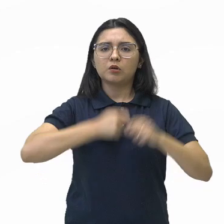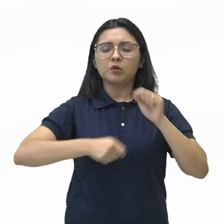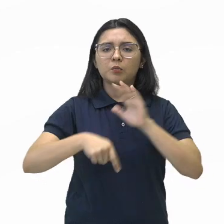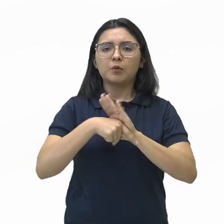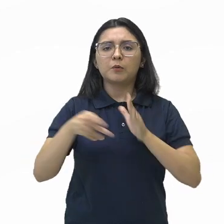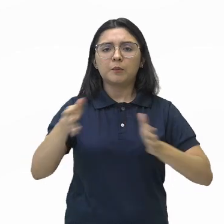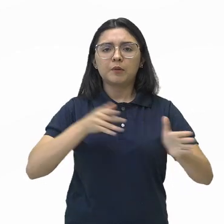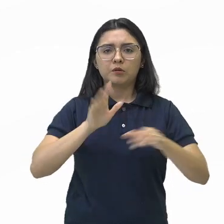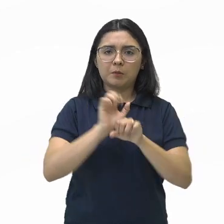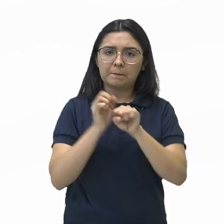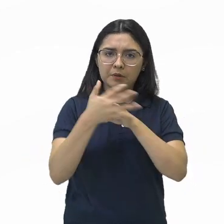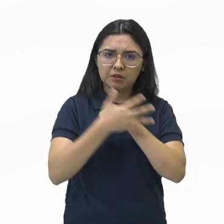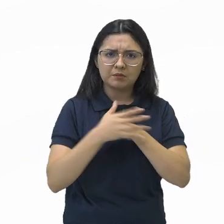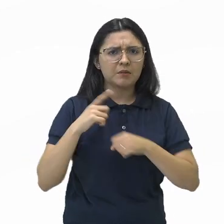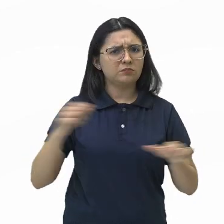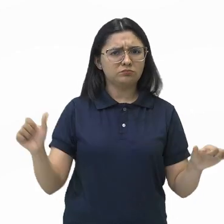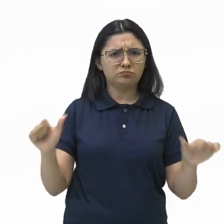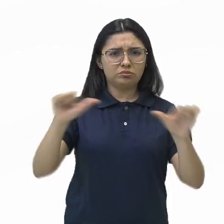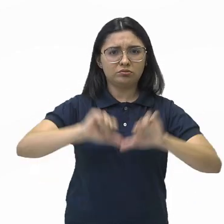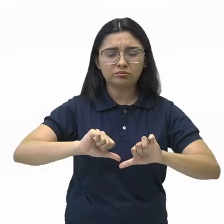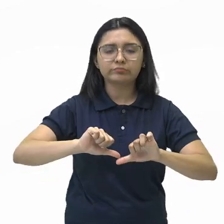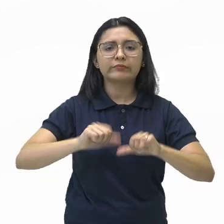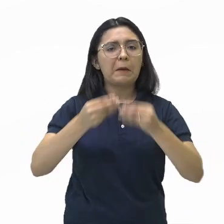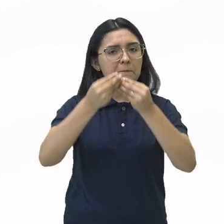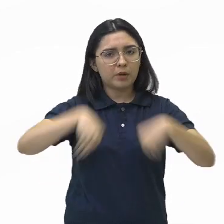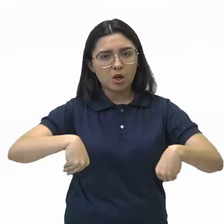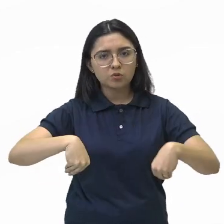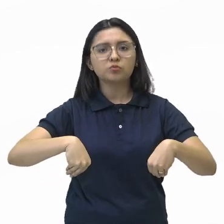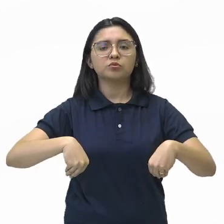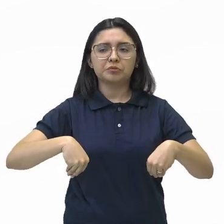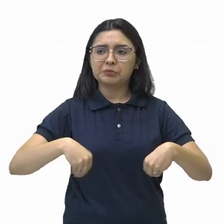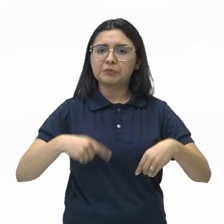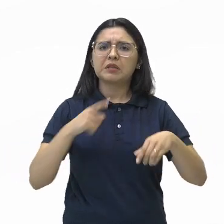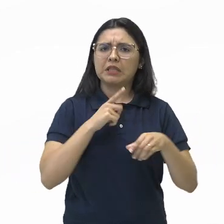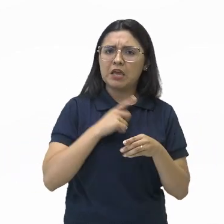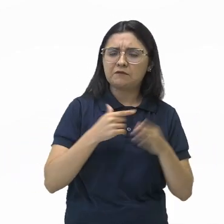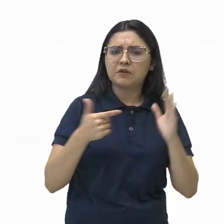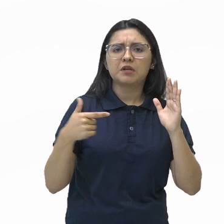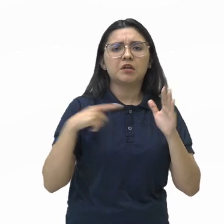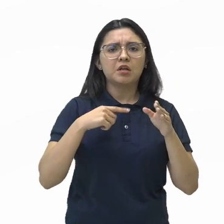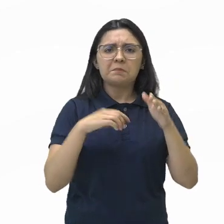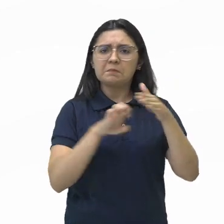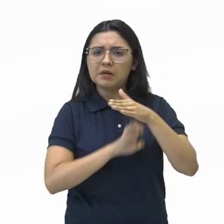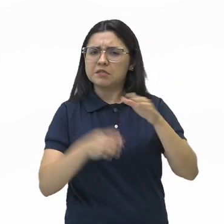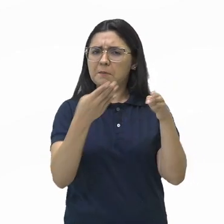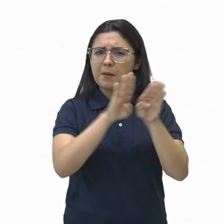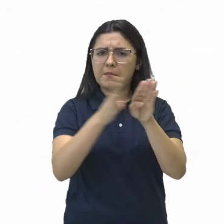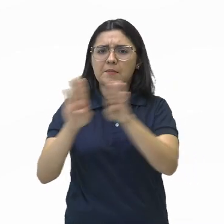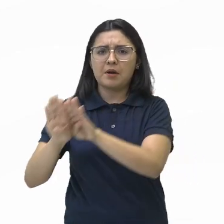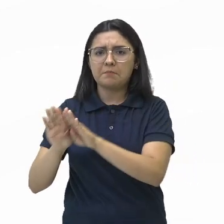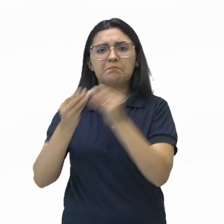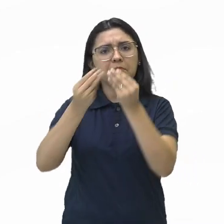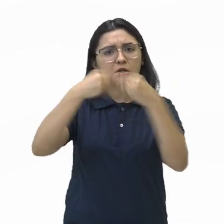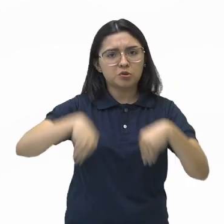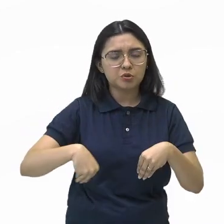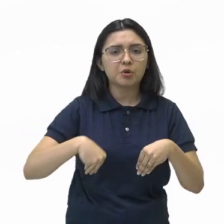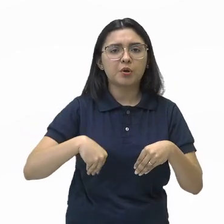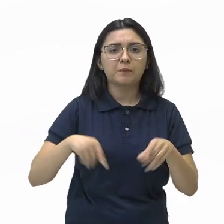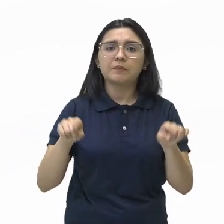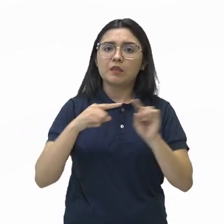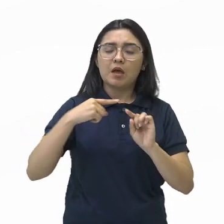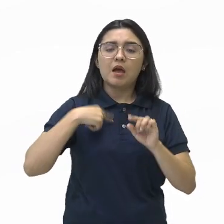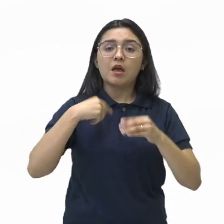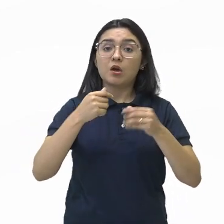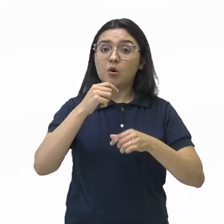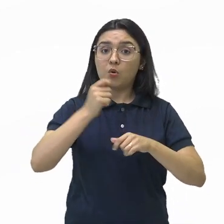pandemia ela realmente piorou bastante, né? Devido ao fechamento e tudo mais, isso prejudicou bastante a economia nacional e global,